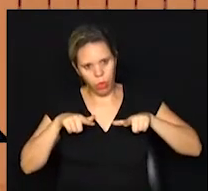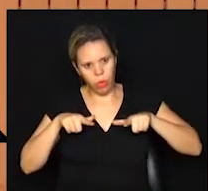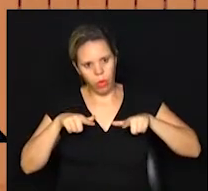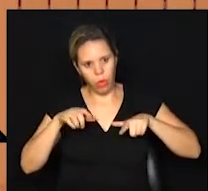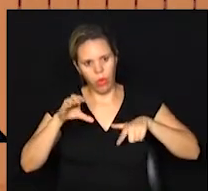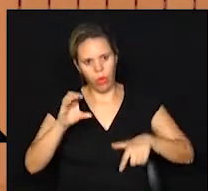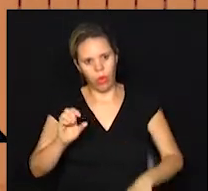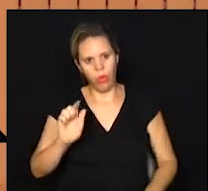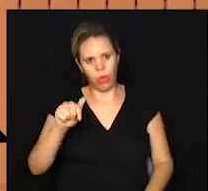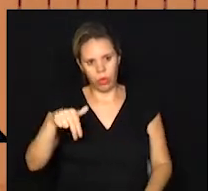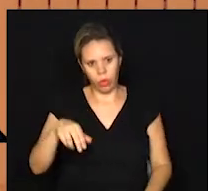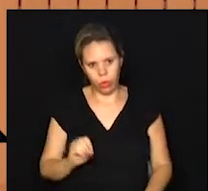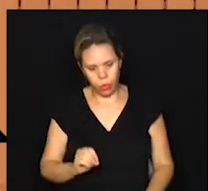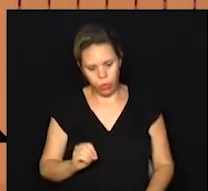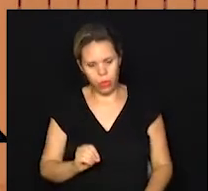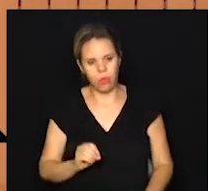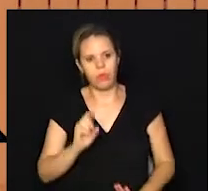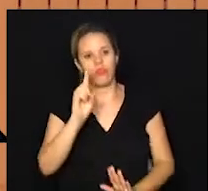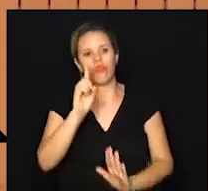Humanos.